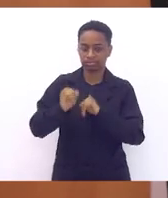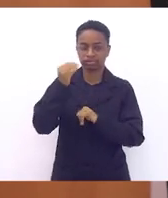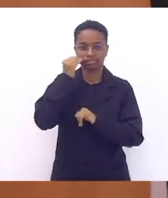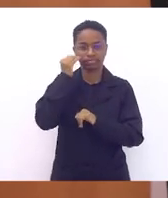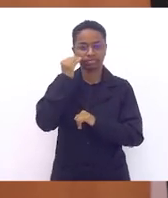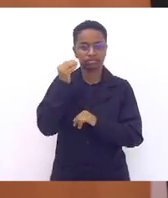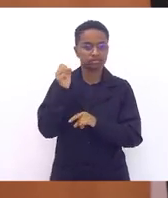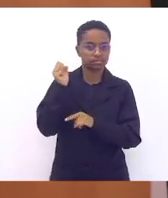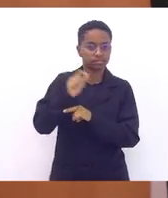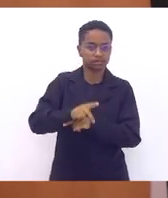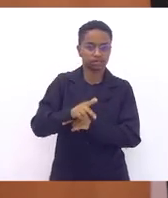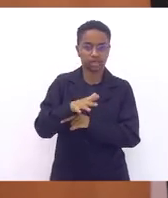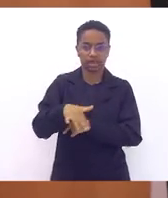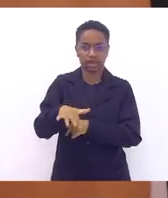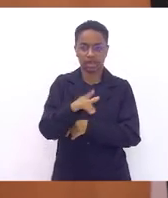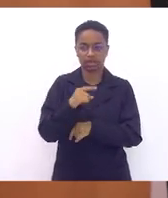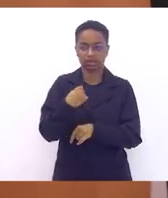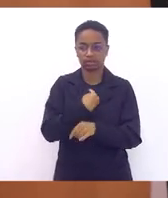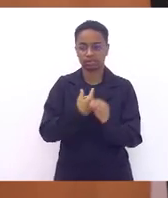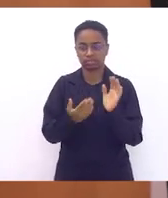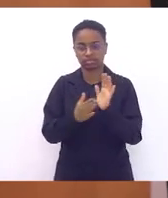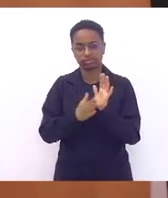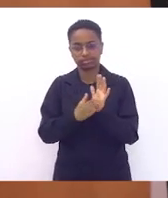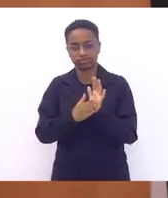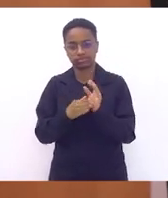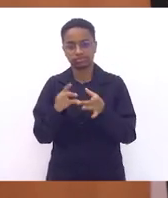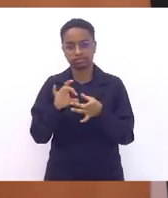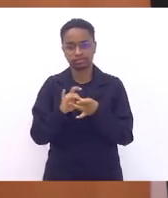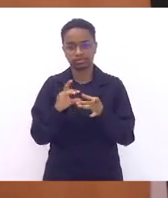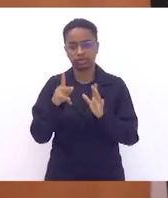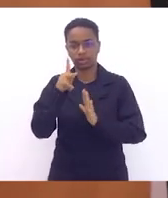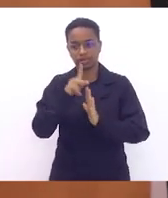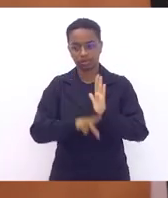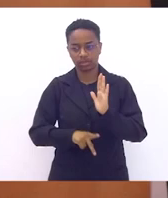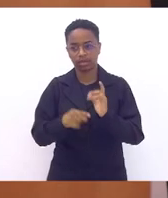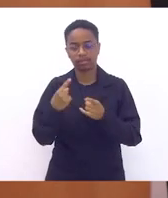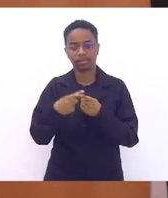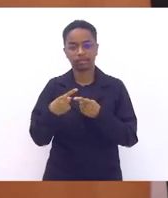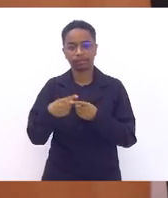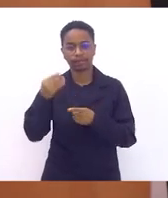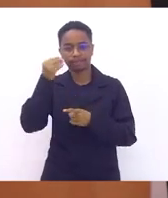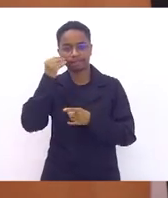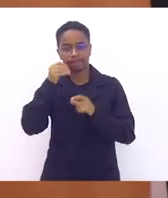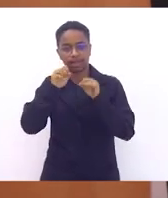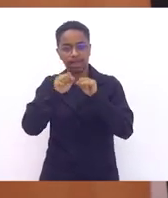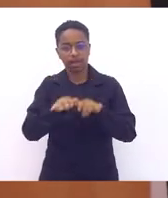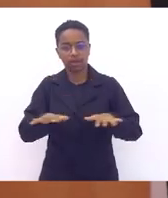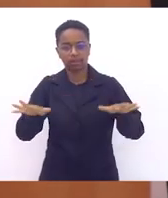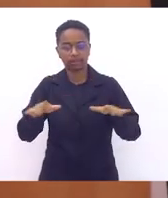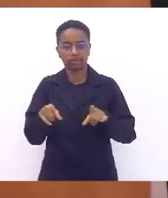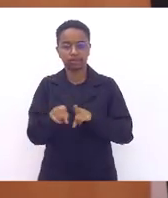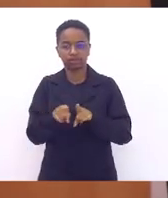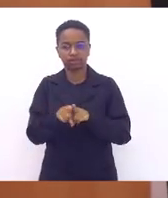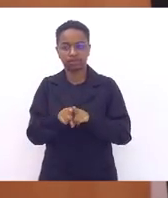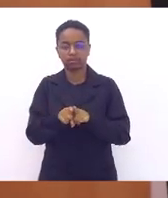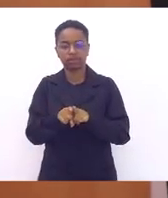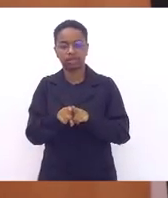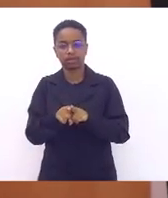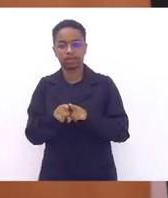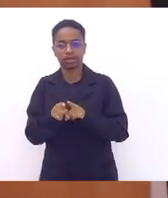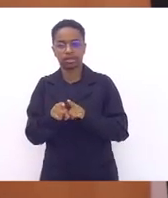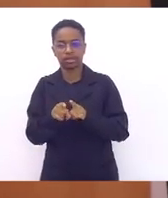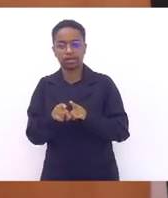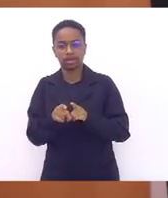o cargo que a gente se propõe nesse projeto, que é ampliar o máximo e capilarizar o máximo o